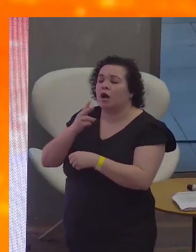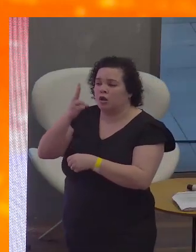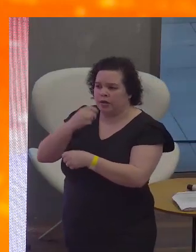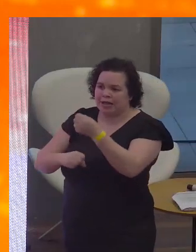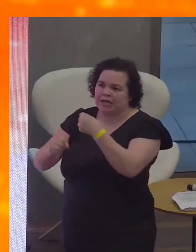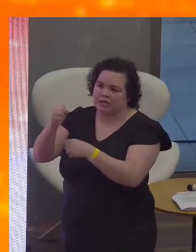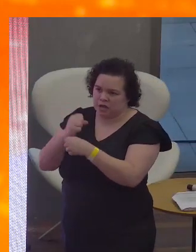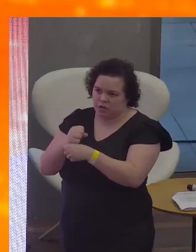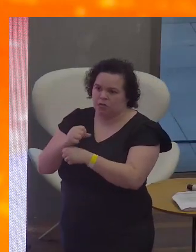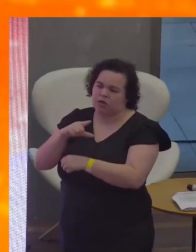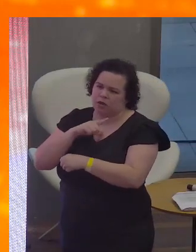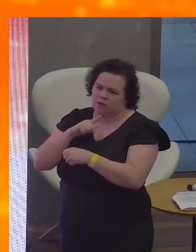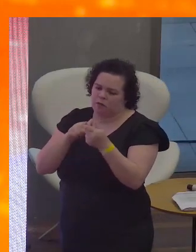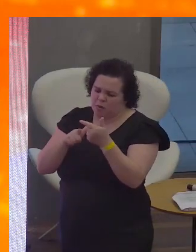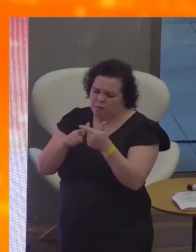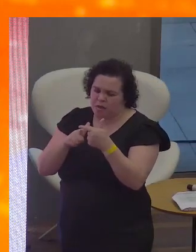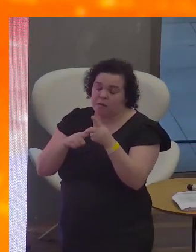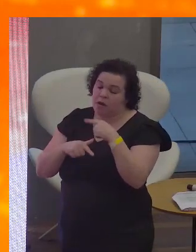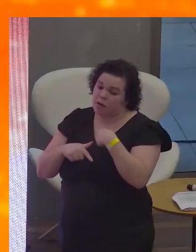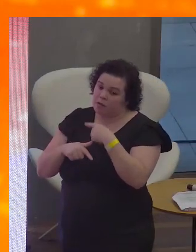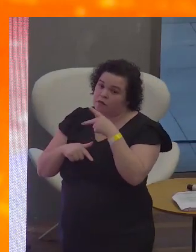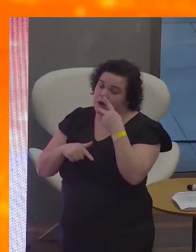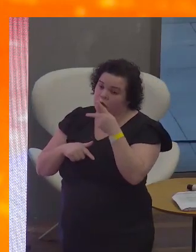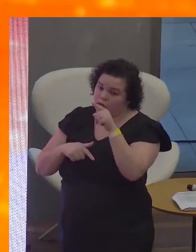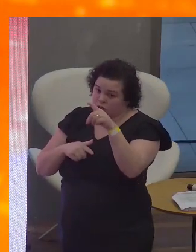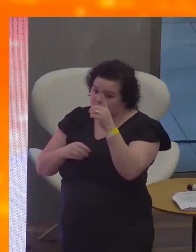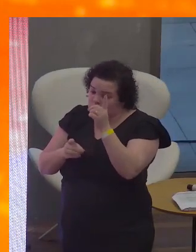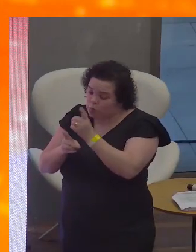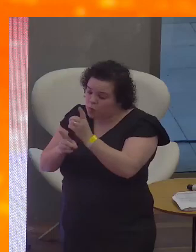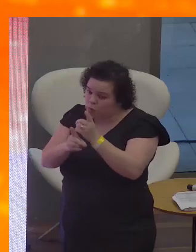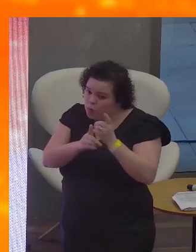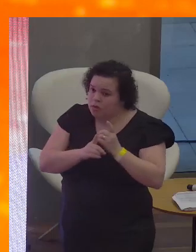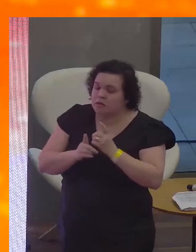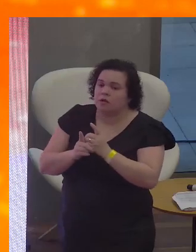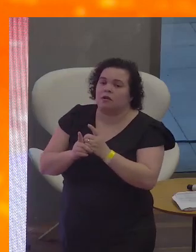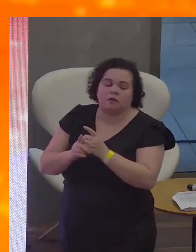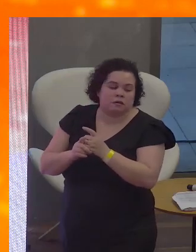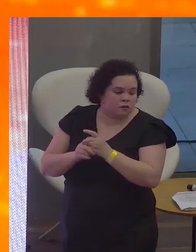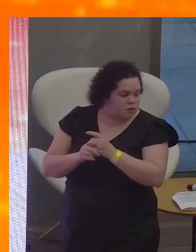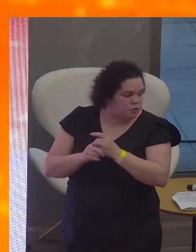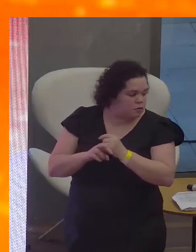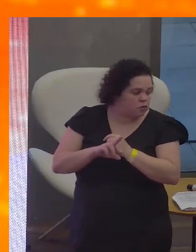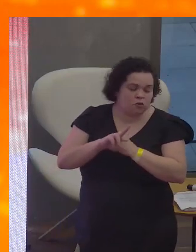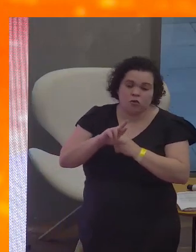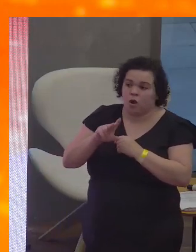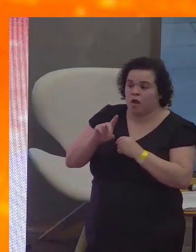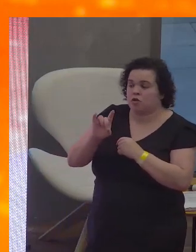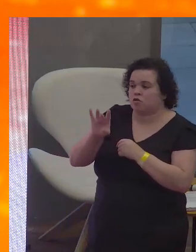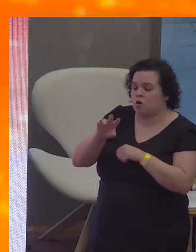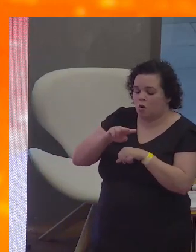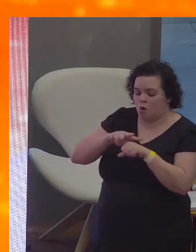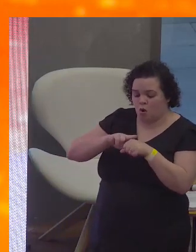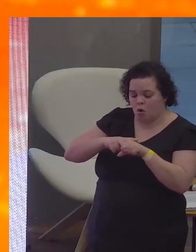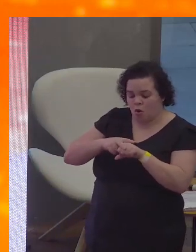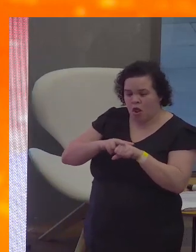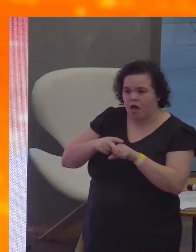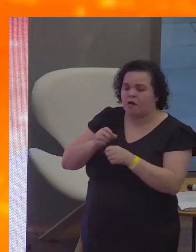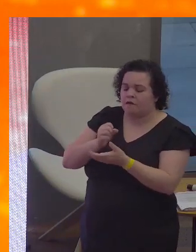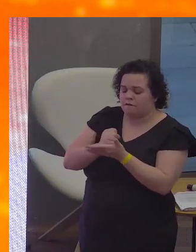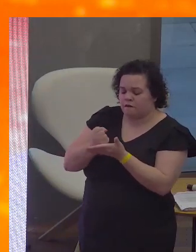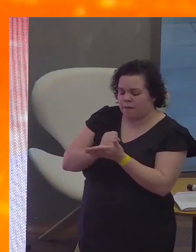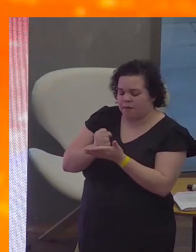Ano retrasado. É o que eu digo, você encontra, né, não só da forma online, como algumas farmácias